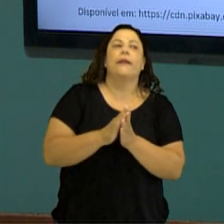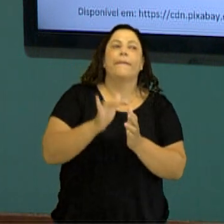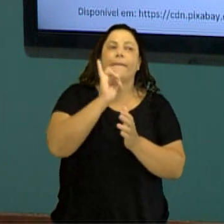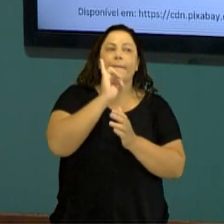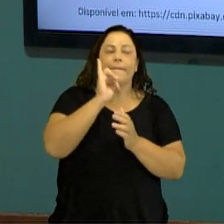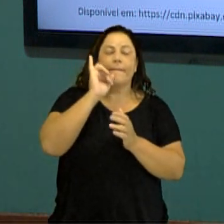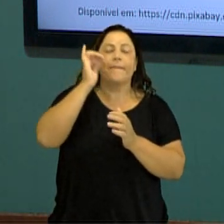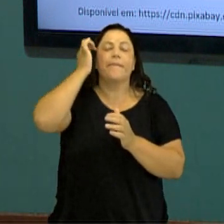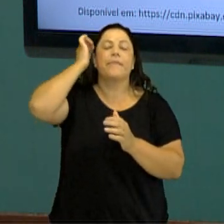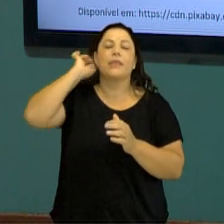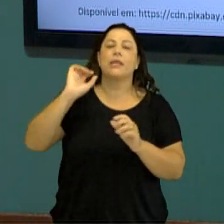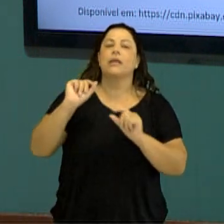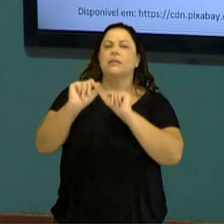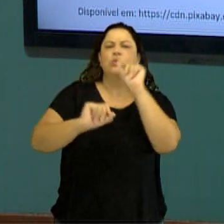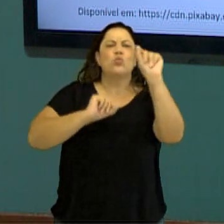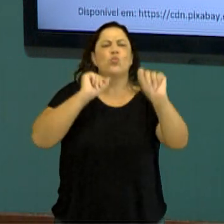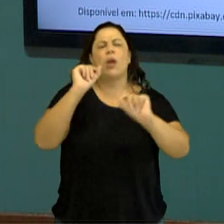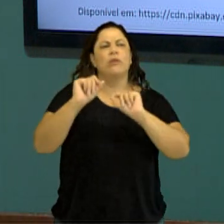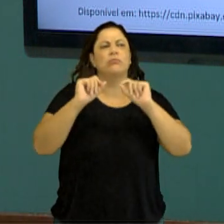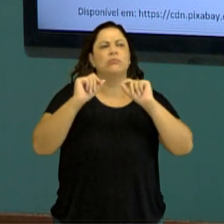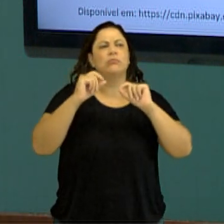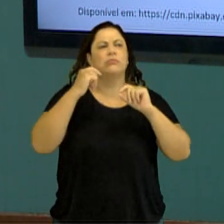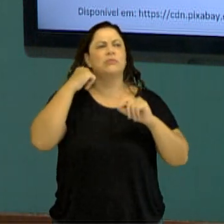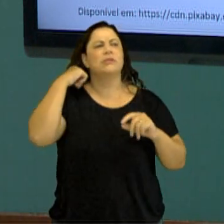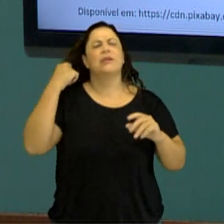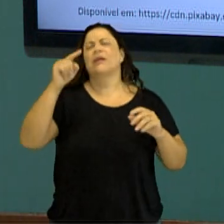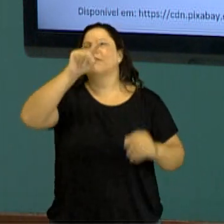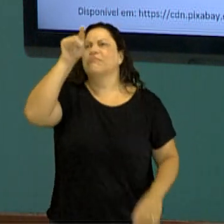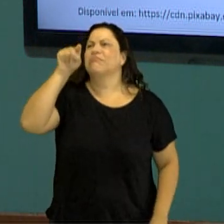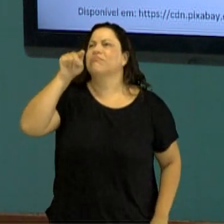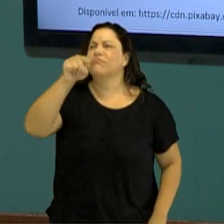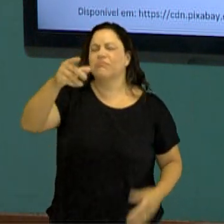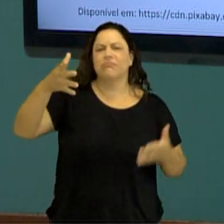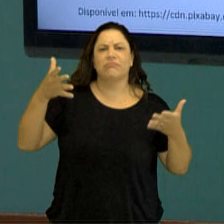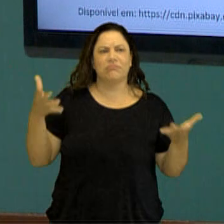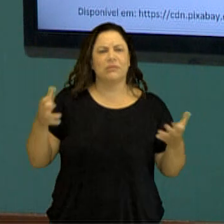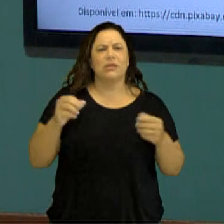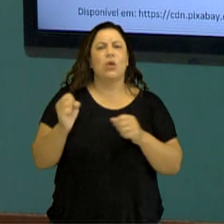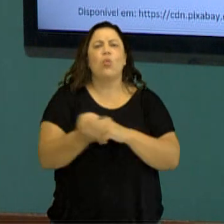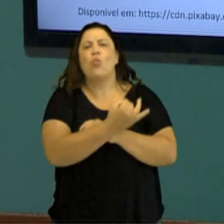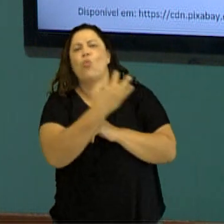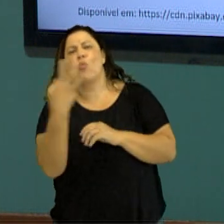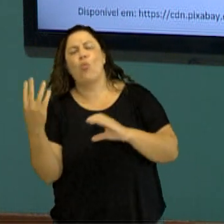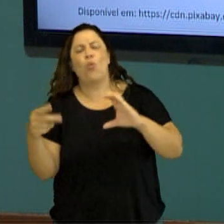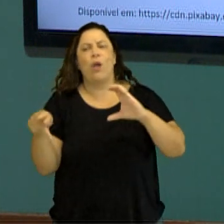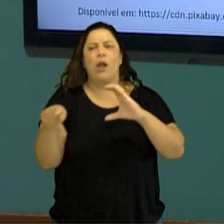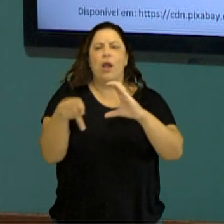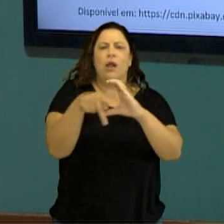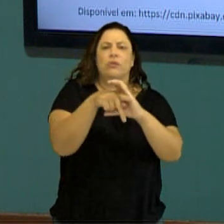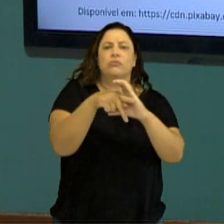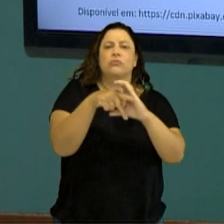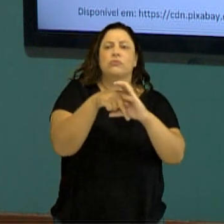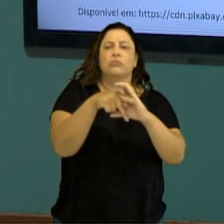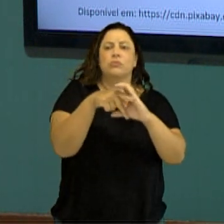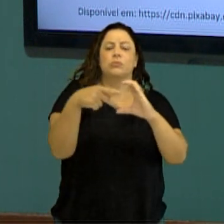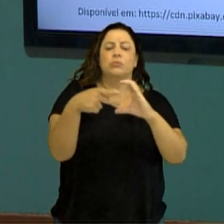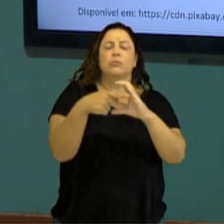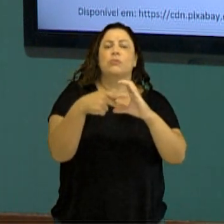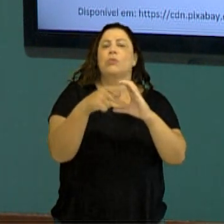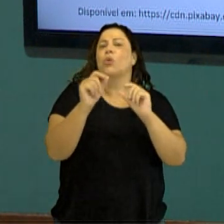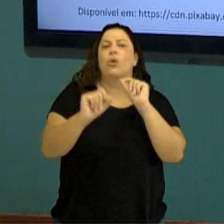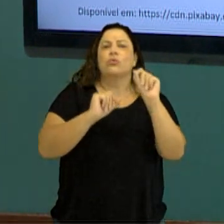para vocês, qual seria a quantidade de prótons deste átomo que eu desenhei aqui